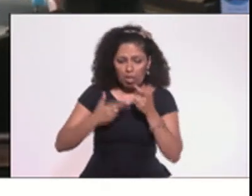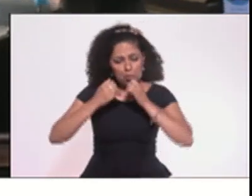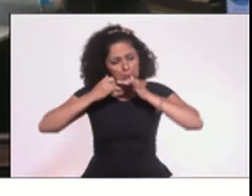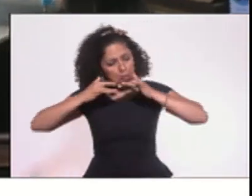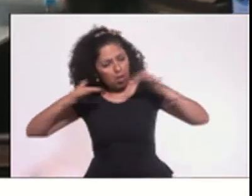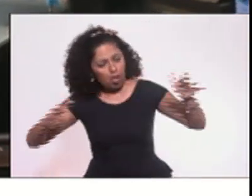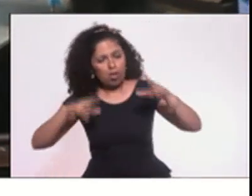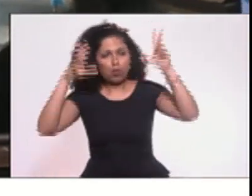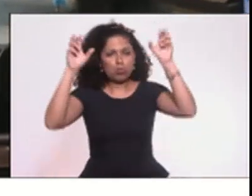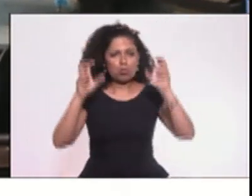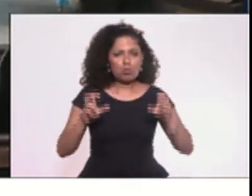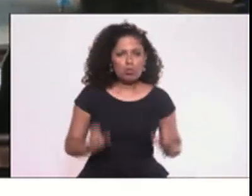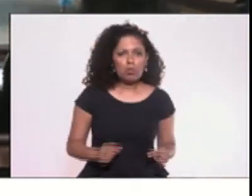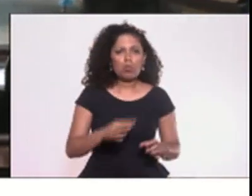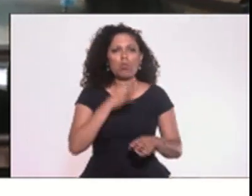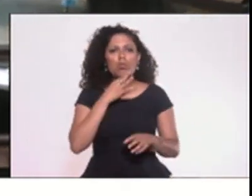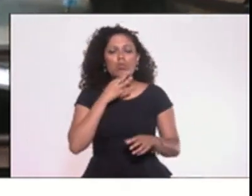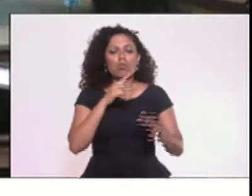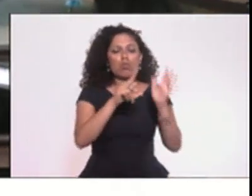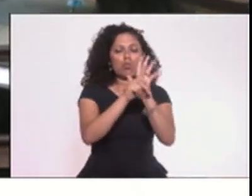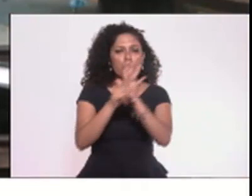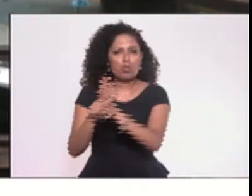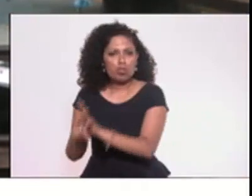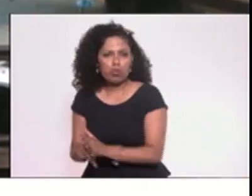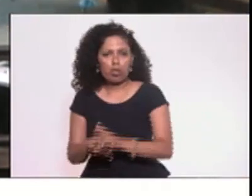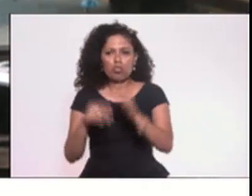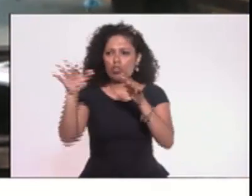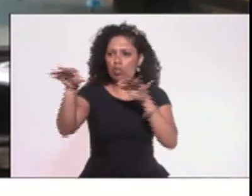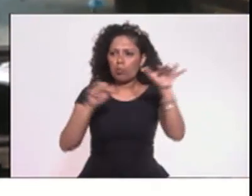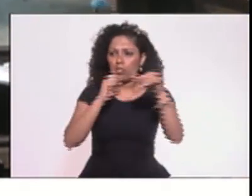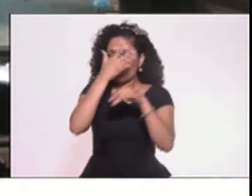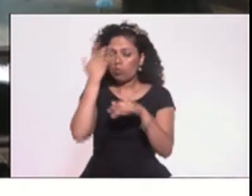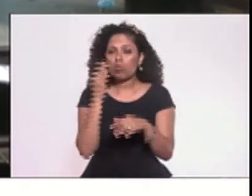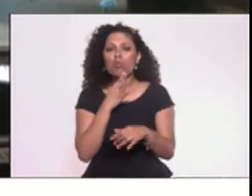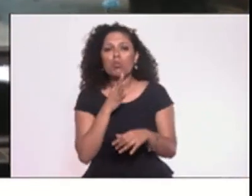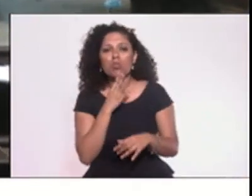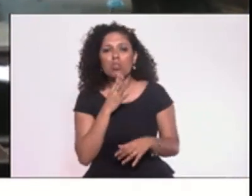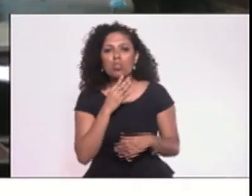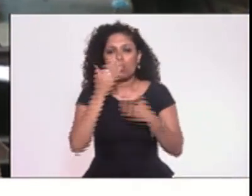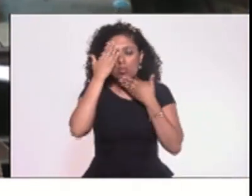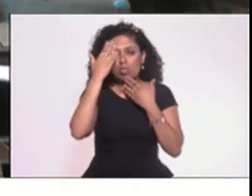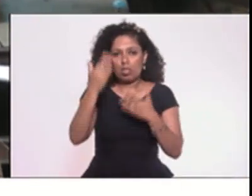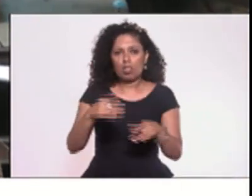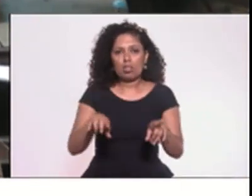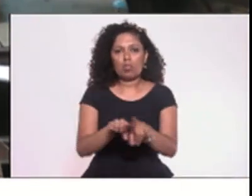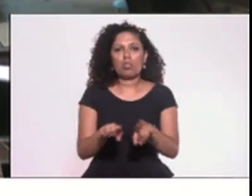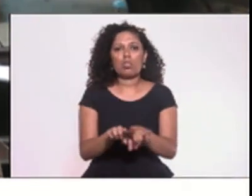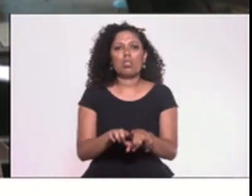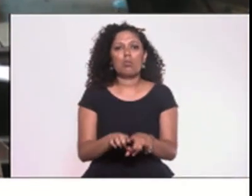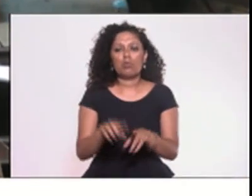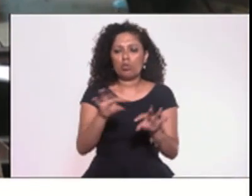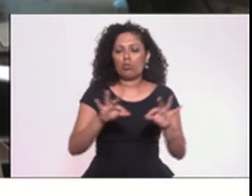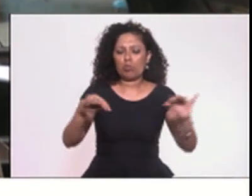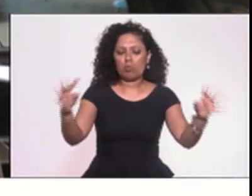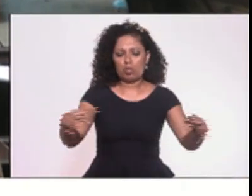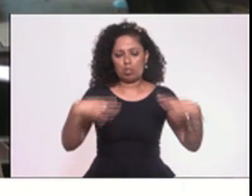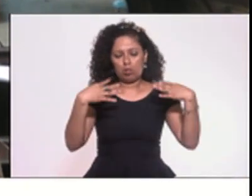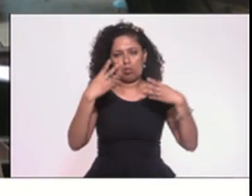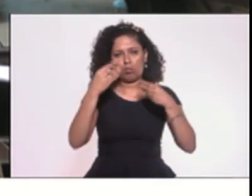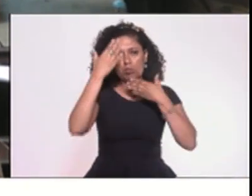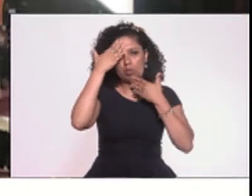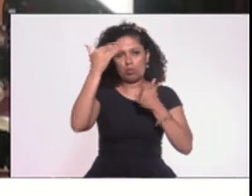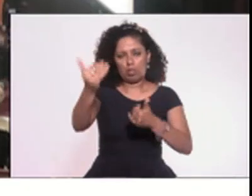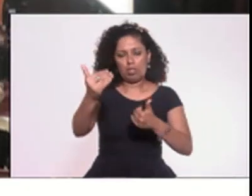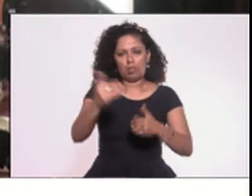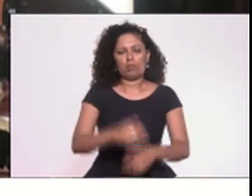tema, conhecendo os nossos projetos. Convido a todos para conhecerem, estou à disposição e agradeço também a atenção de todos. Muito obrigada.